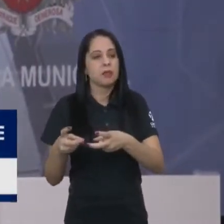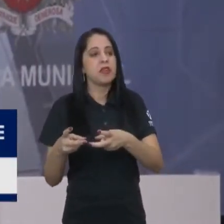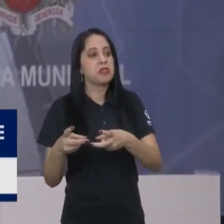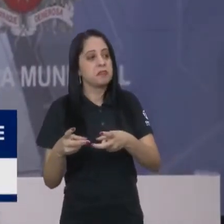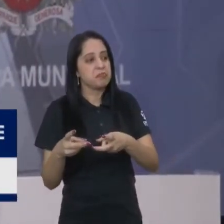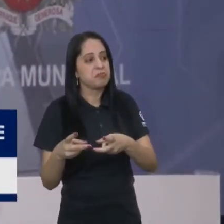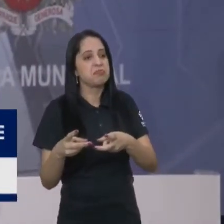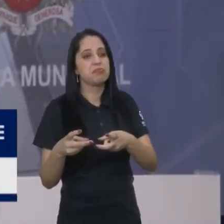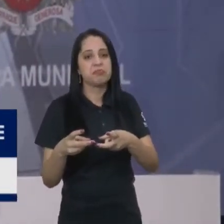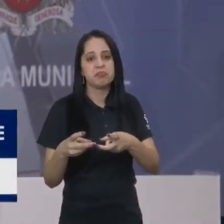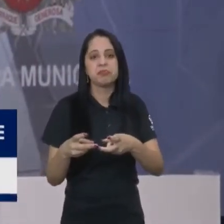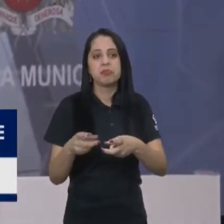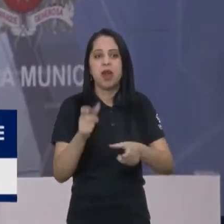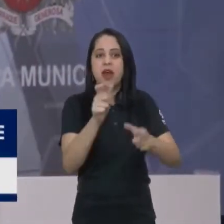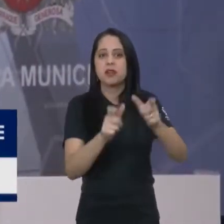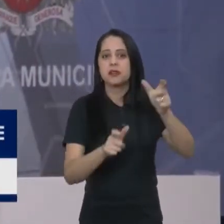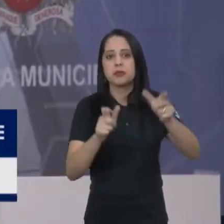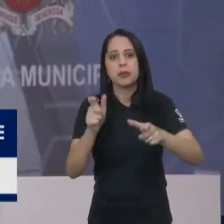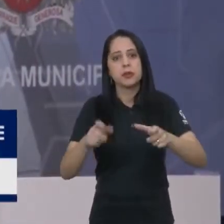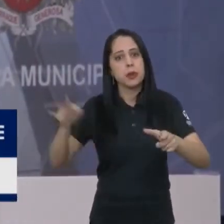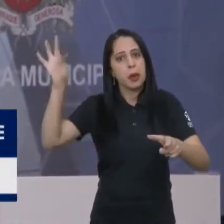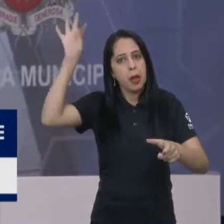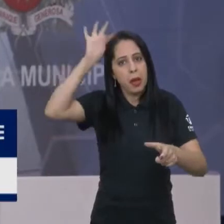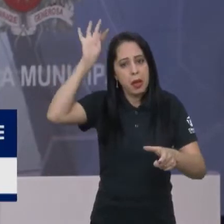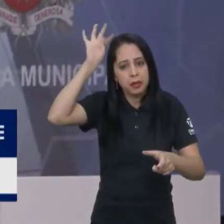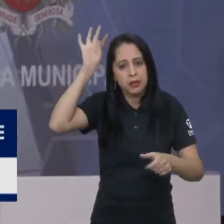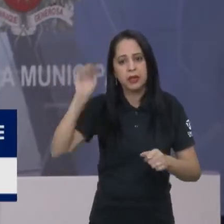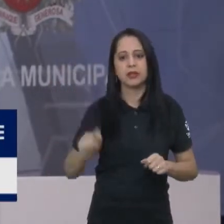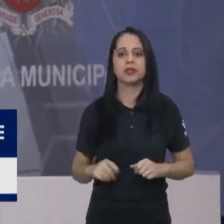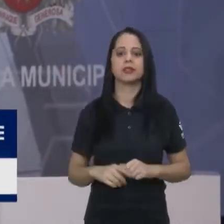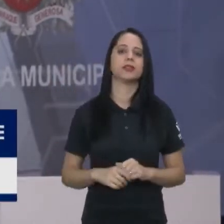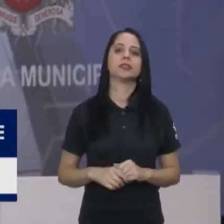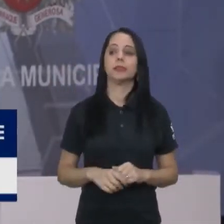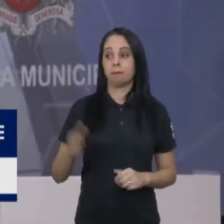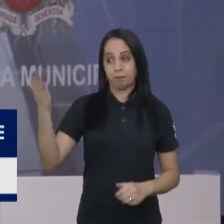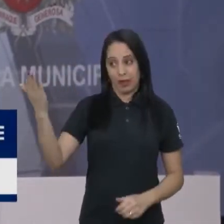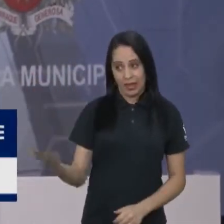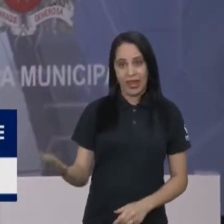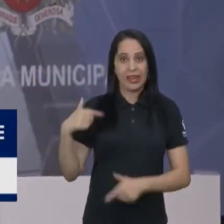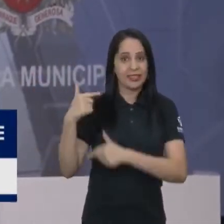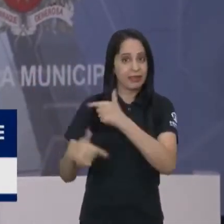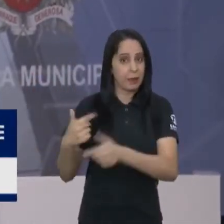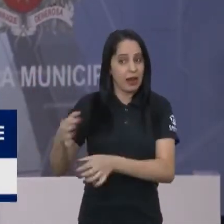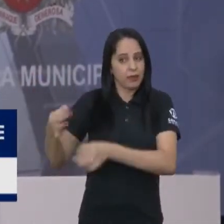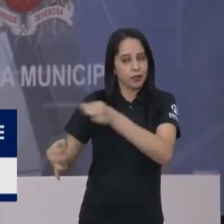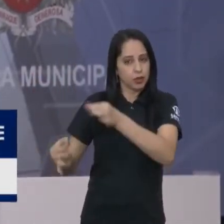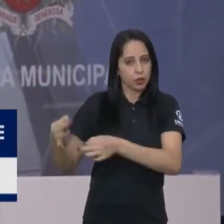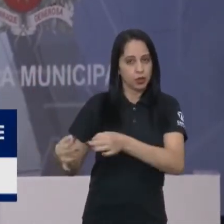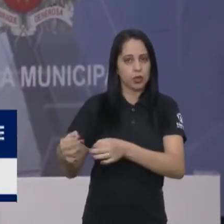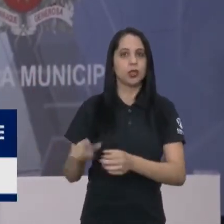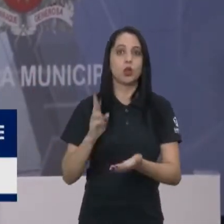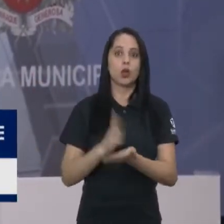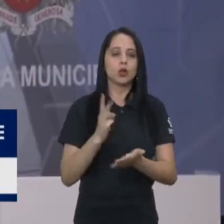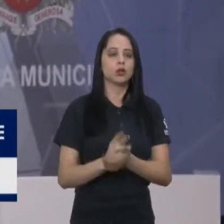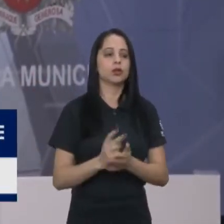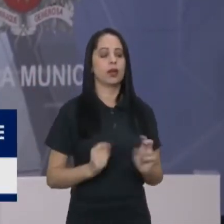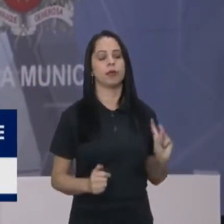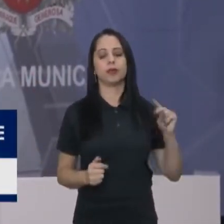eu começava a descer, o Ricardo, nessa época, trabalhava lá no jurídico, né? E, logicamente, tratar de assuntos específicos com ele. Eu lembro, nunca mais